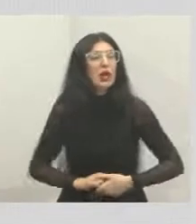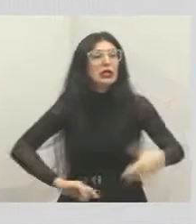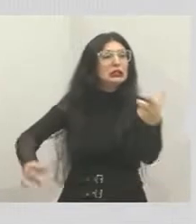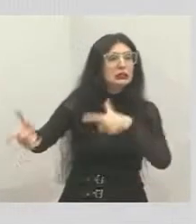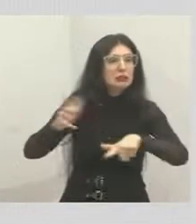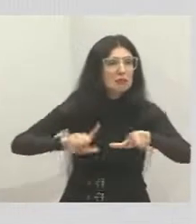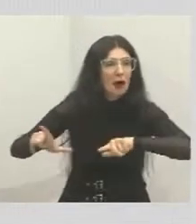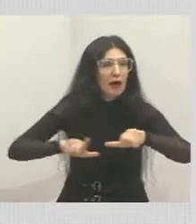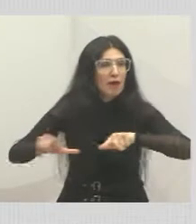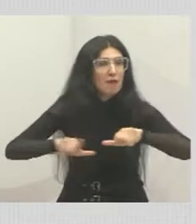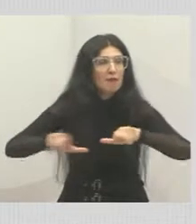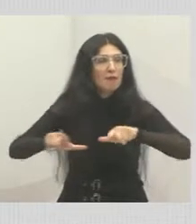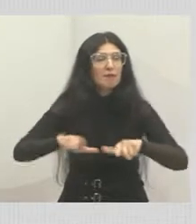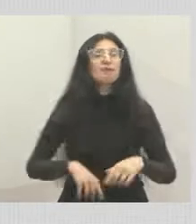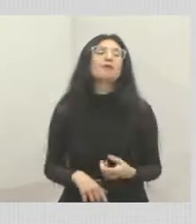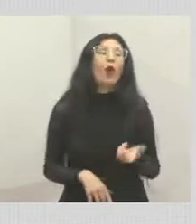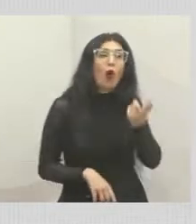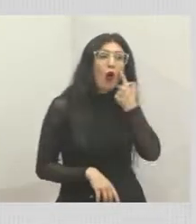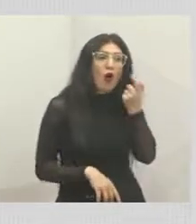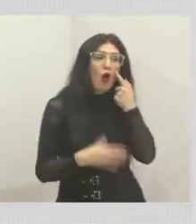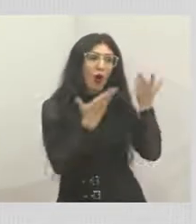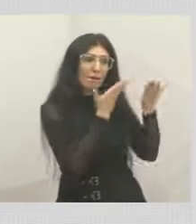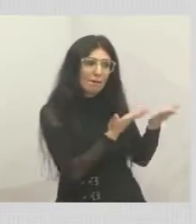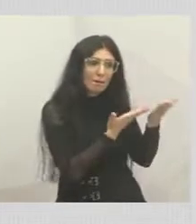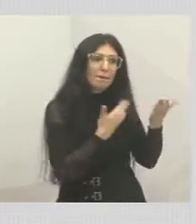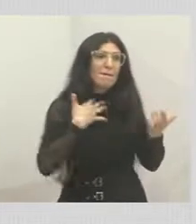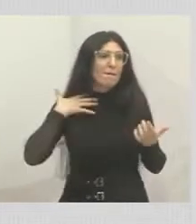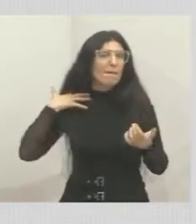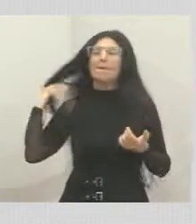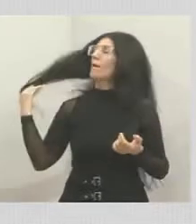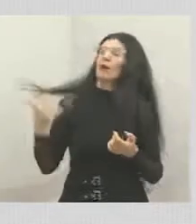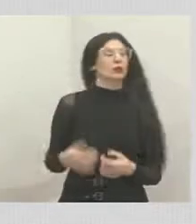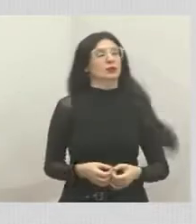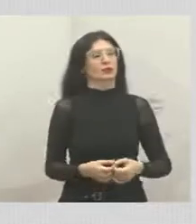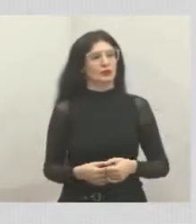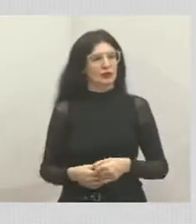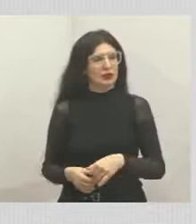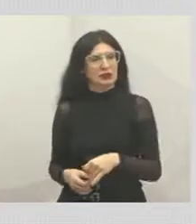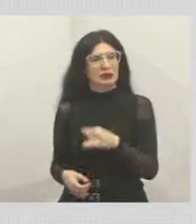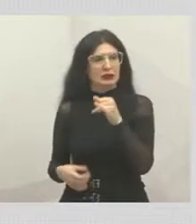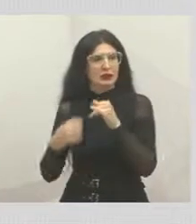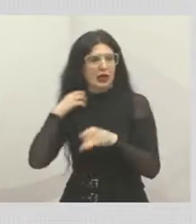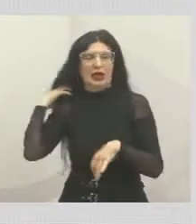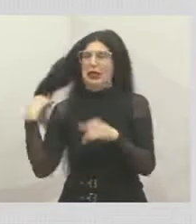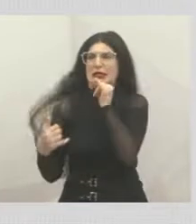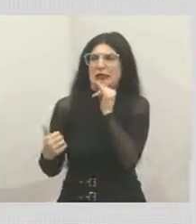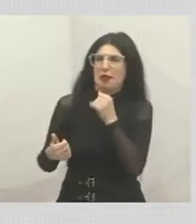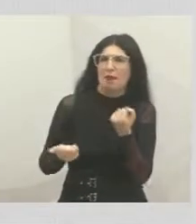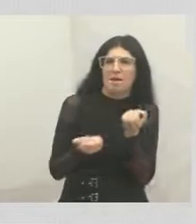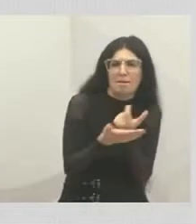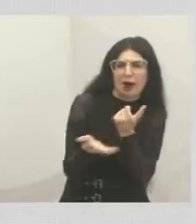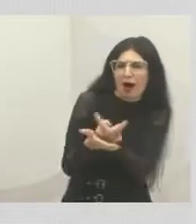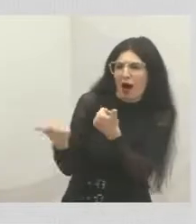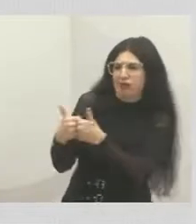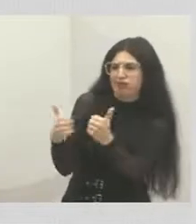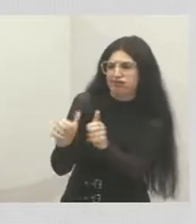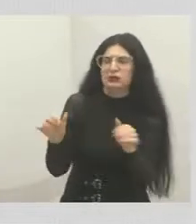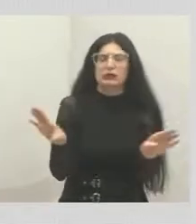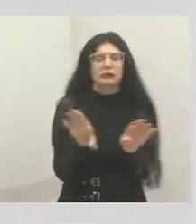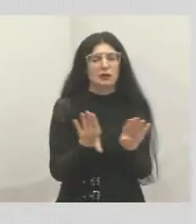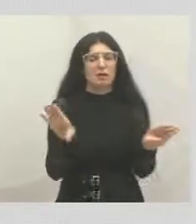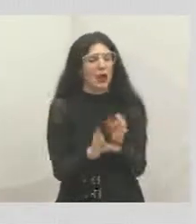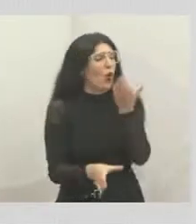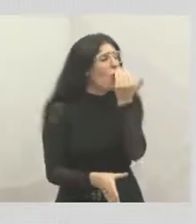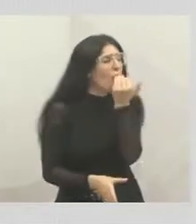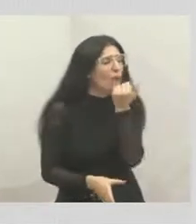Trabalho. Aqui no trabalho nós podemos colocar Vale Transporte, Vale Refeição como exemplo. Aqui temos uma